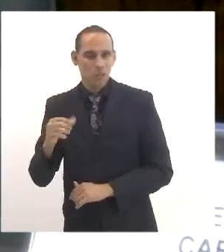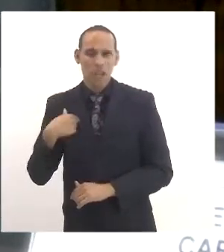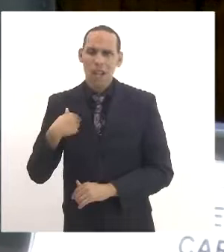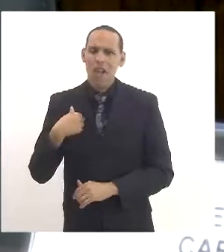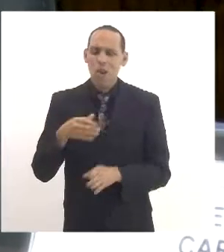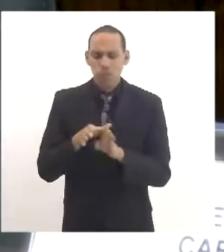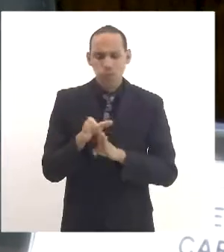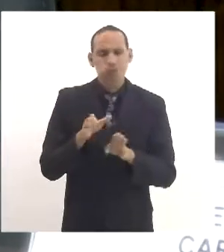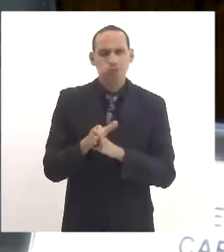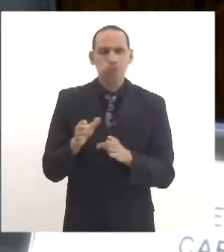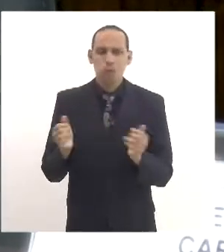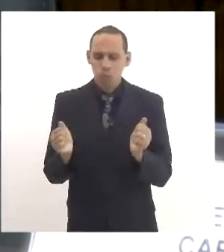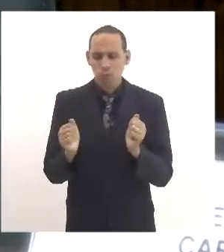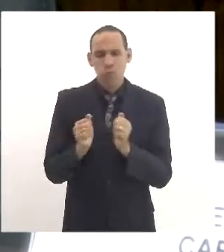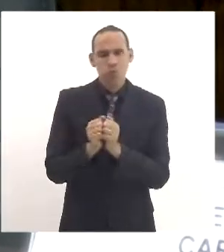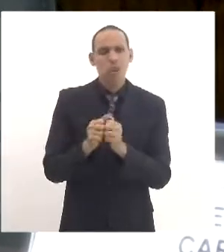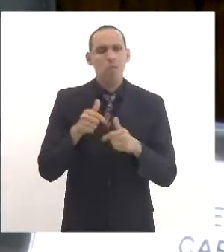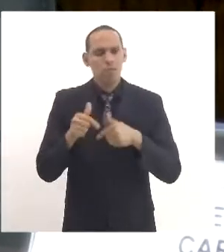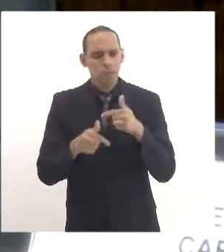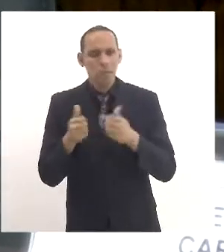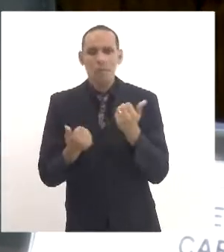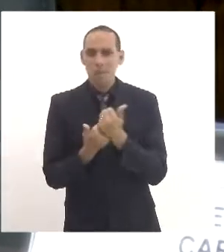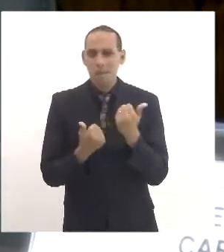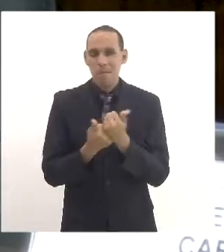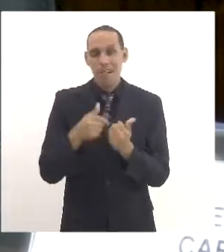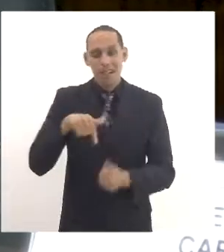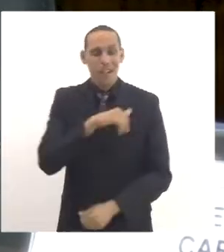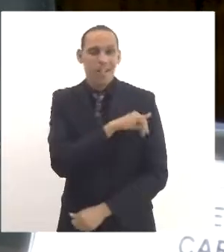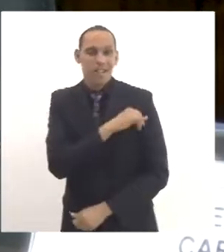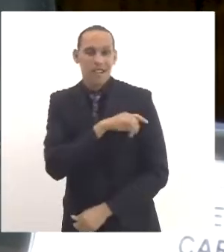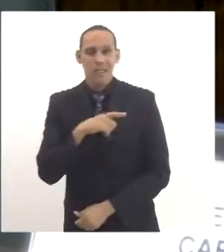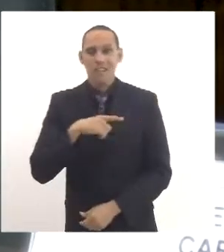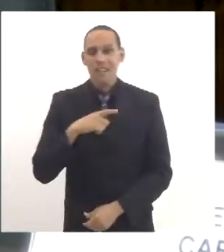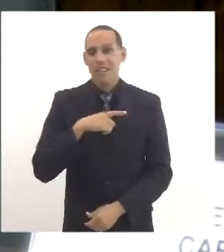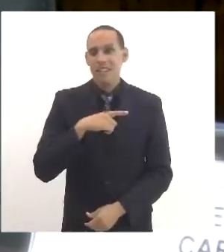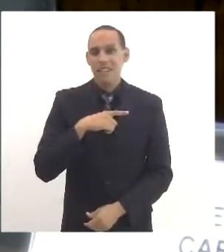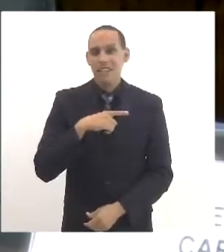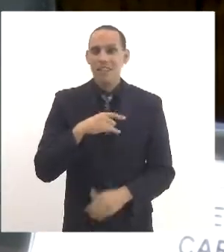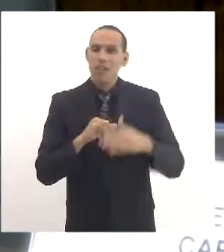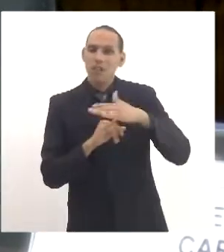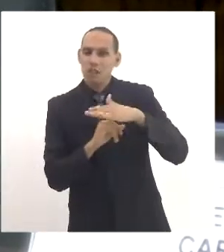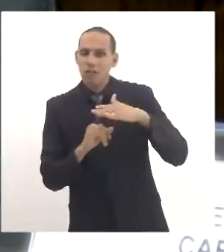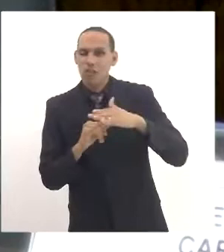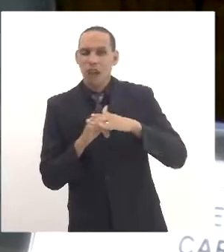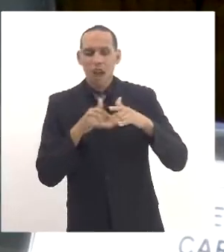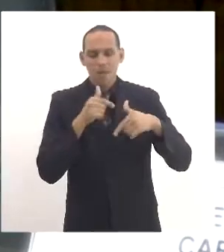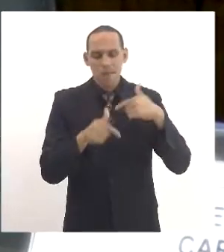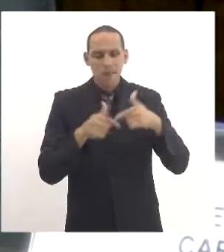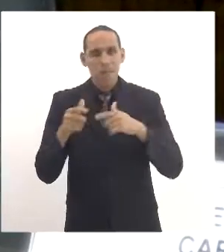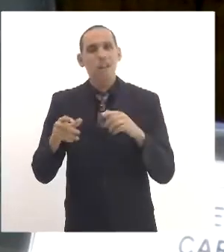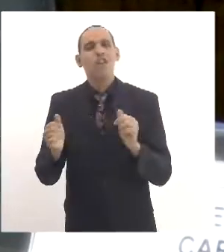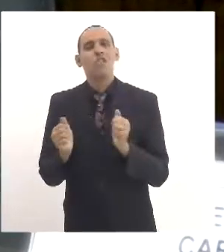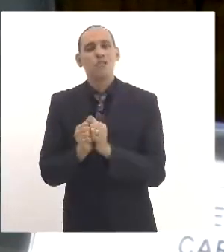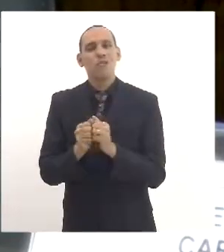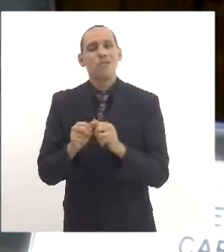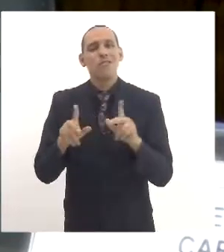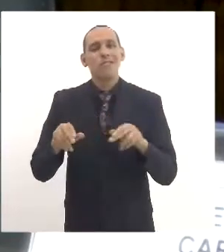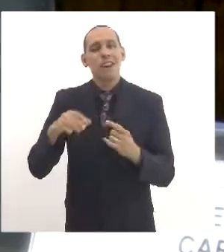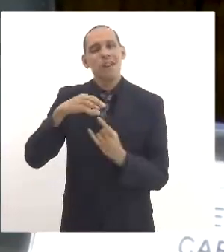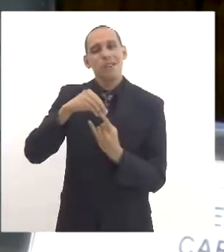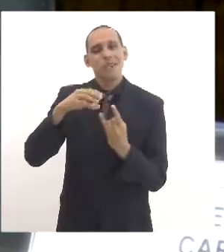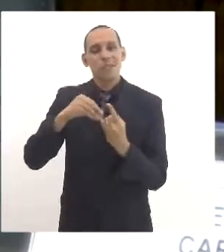conselheiro a convite do Manuel Heitor e que tem no Rio de Janeiro instituições atuantes como a Fiocruz e a